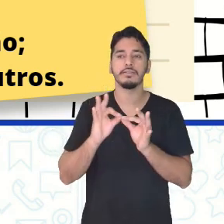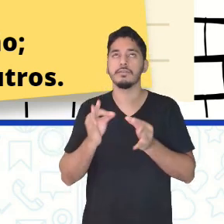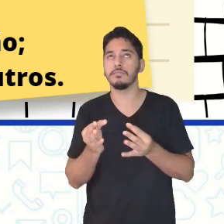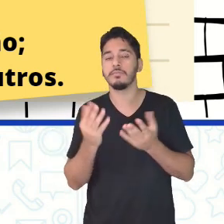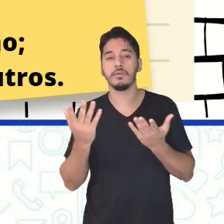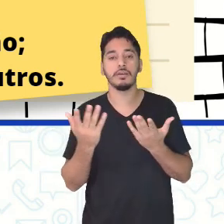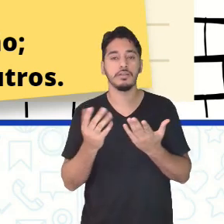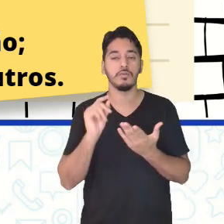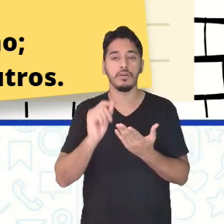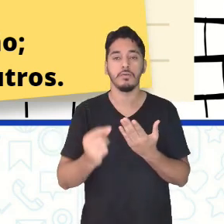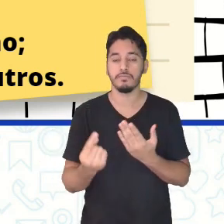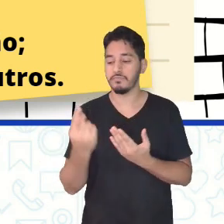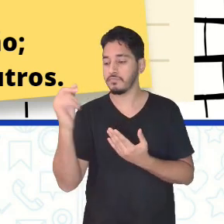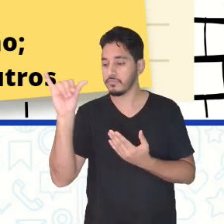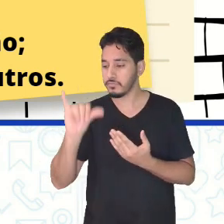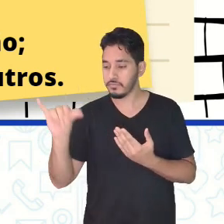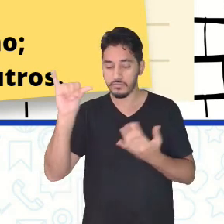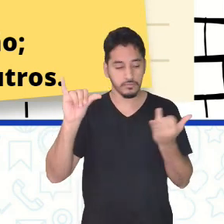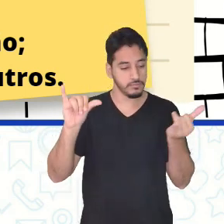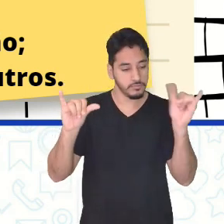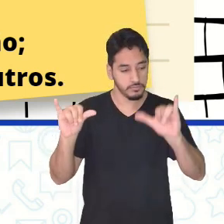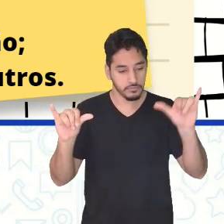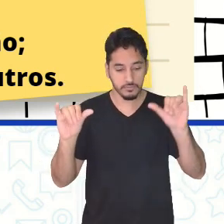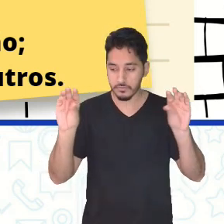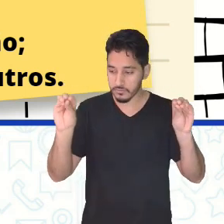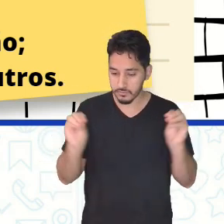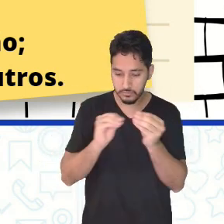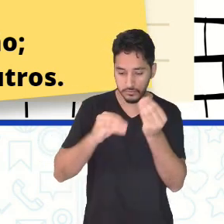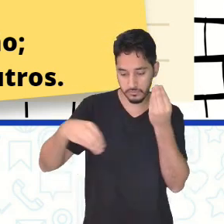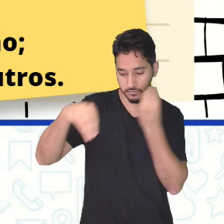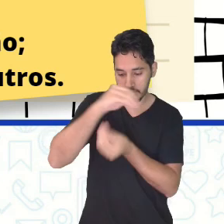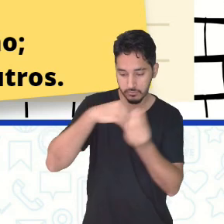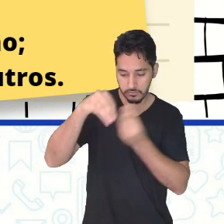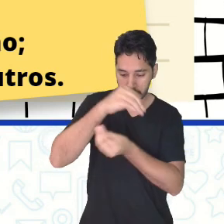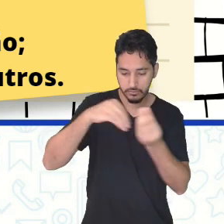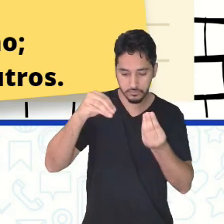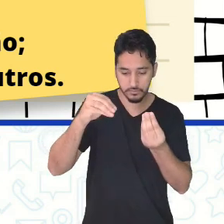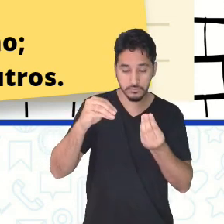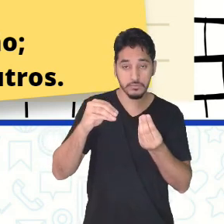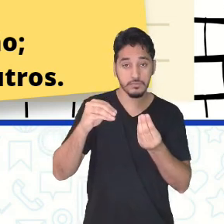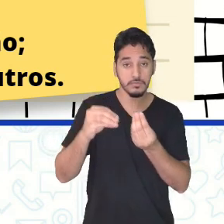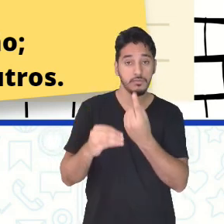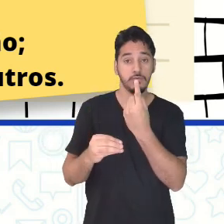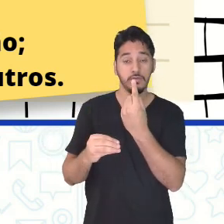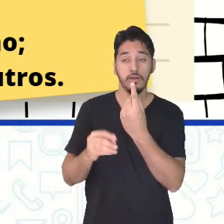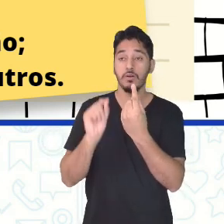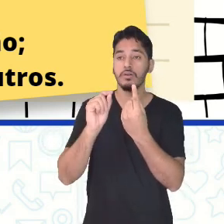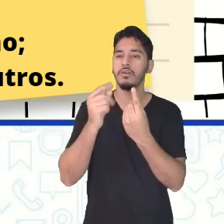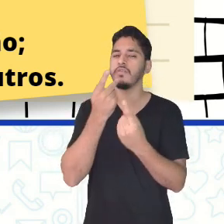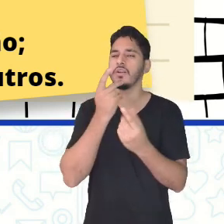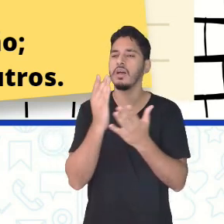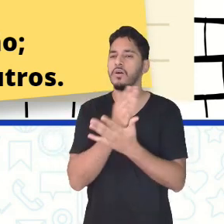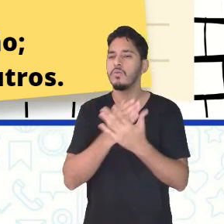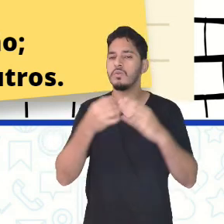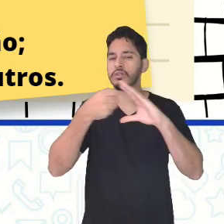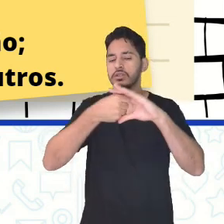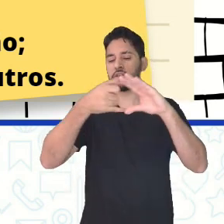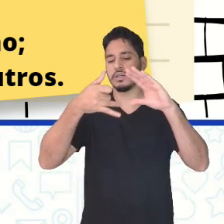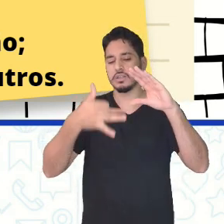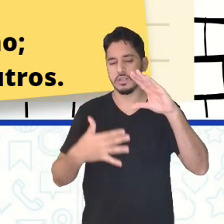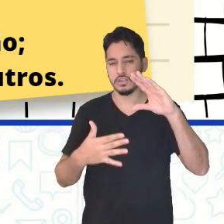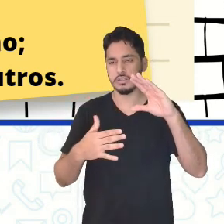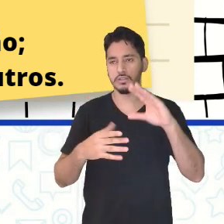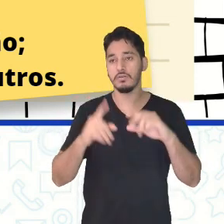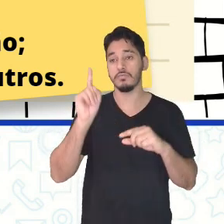simplesmente a união de 2 ou mais substâncias diferentes, a gente vai começar a falar de algumas características.